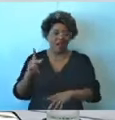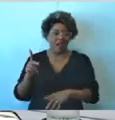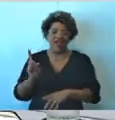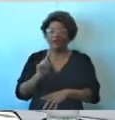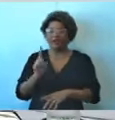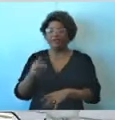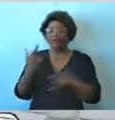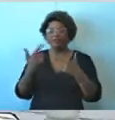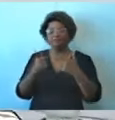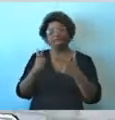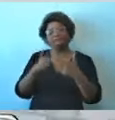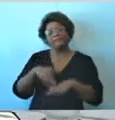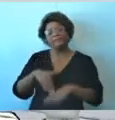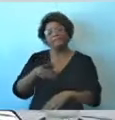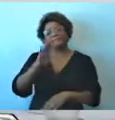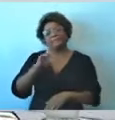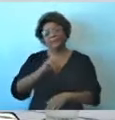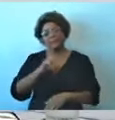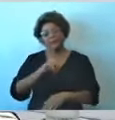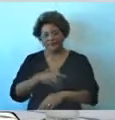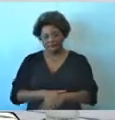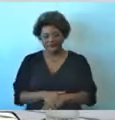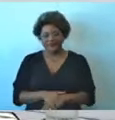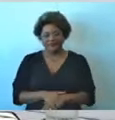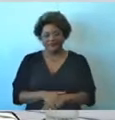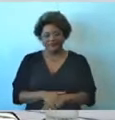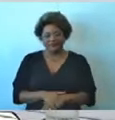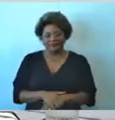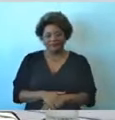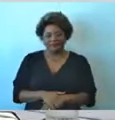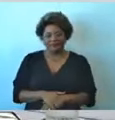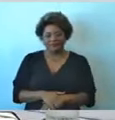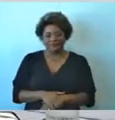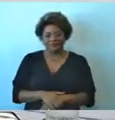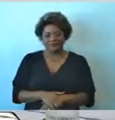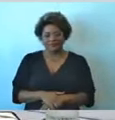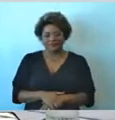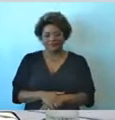ocupar a faixa, vamos ter um colapso aí no trânsito.